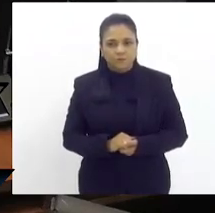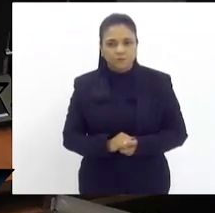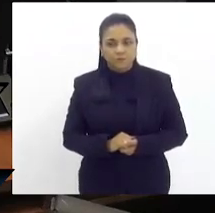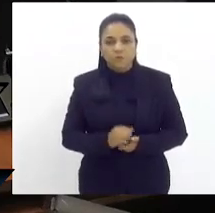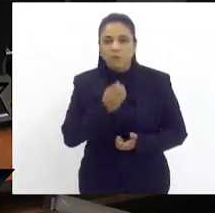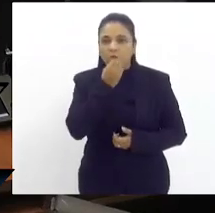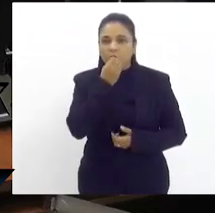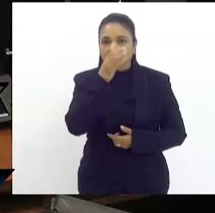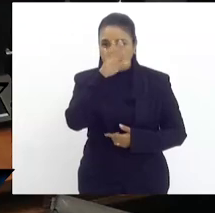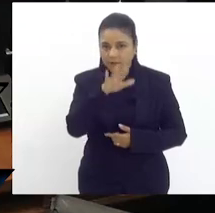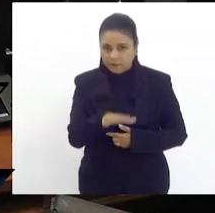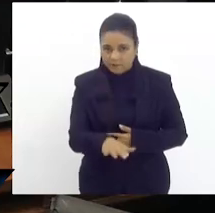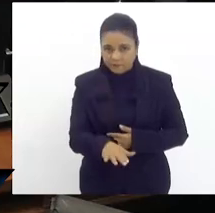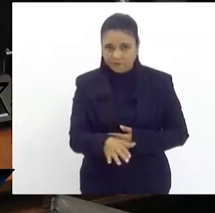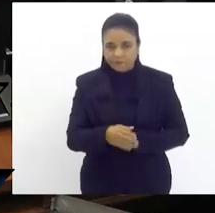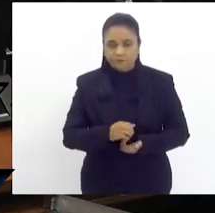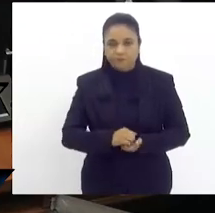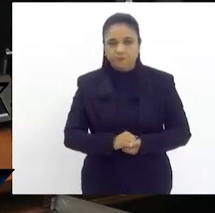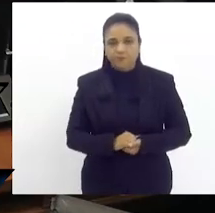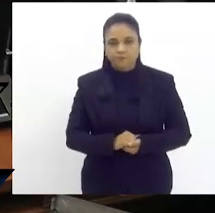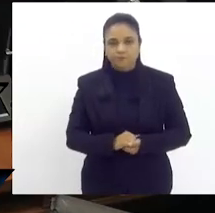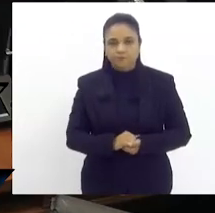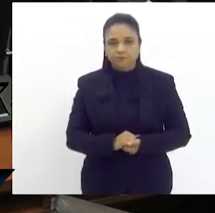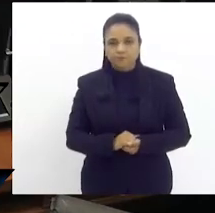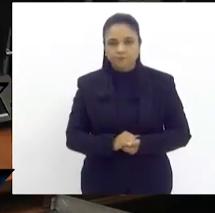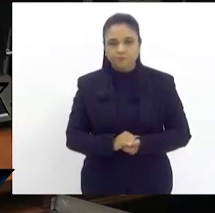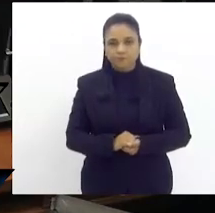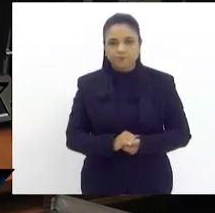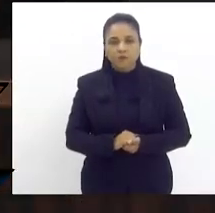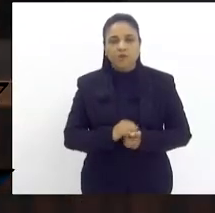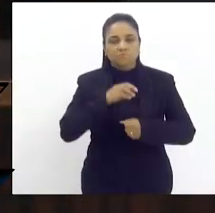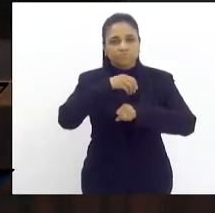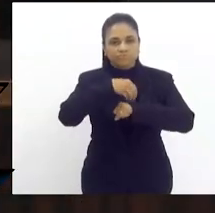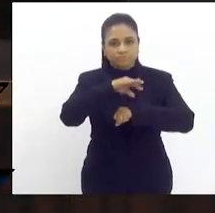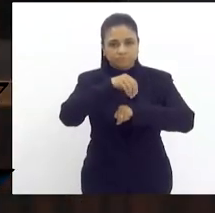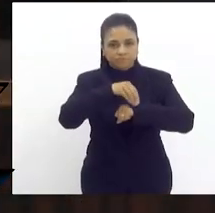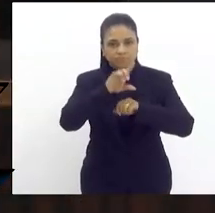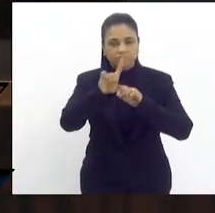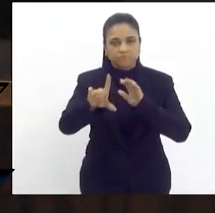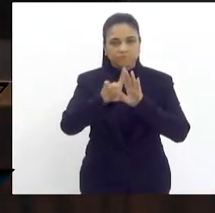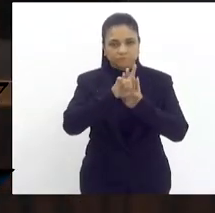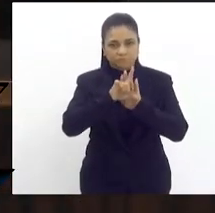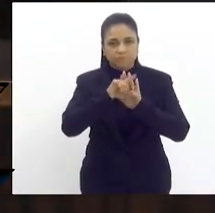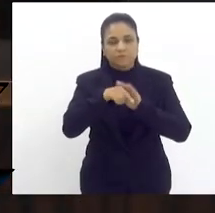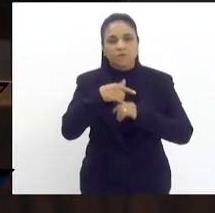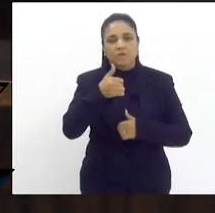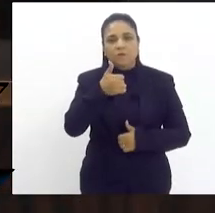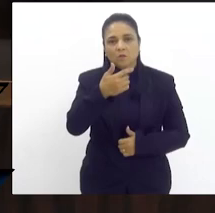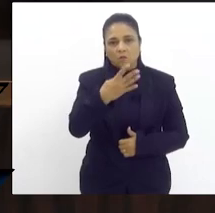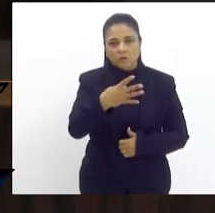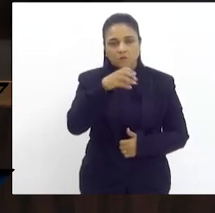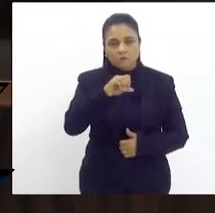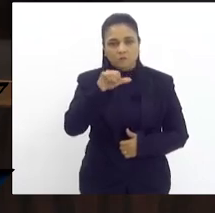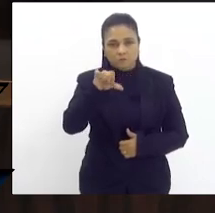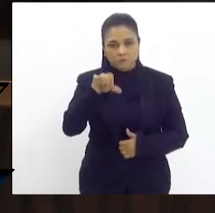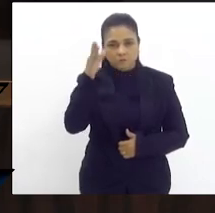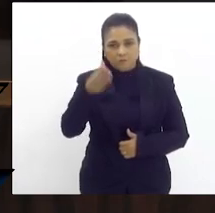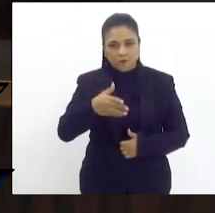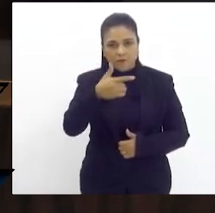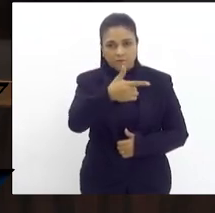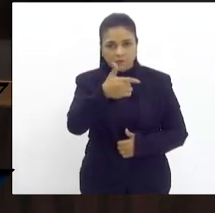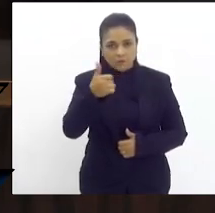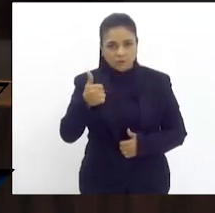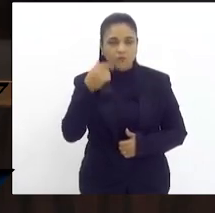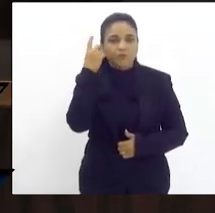Boa tarde indicação Legislativa número 409 barra 2020 21